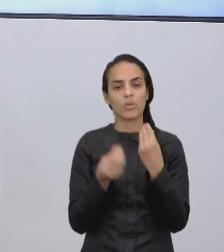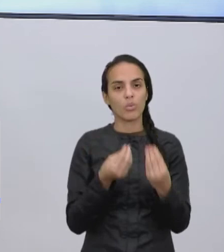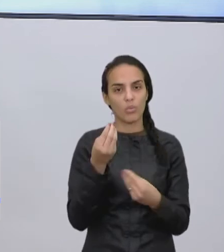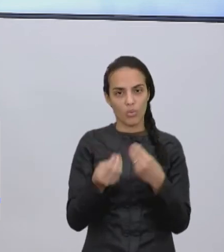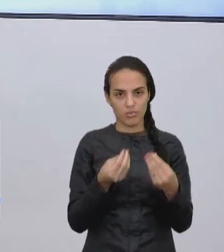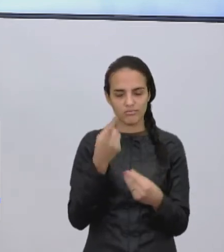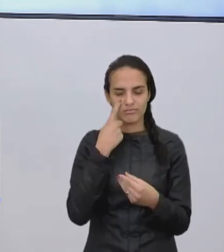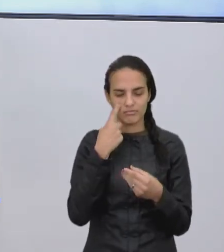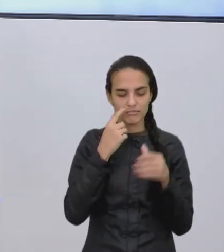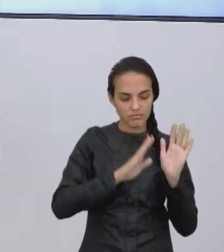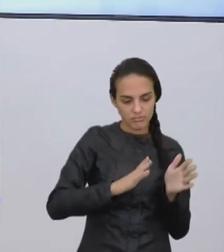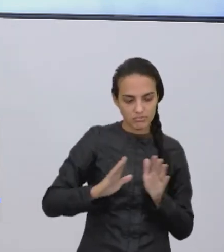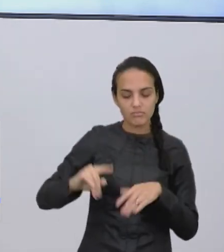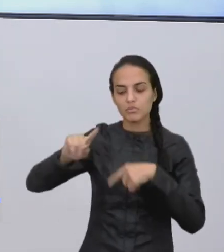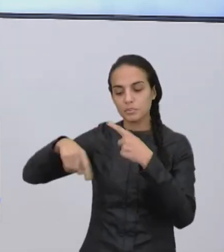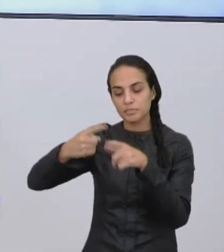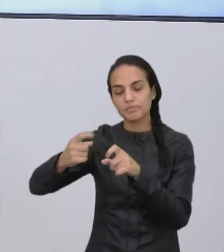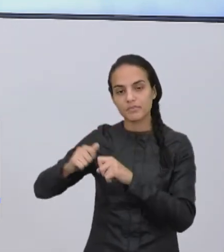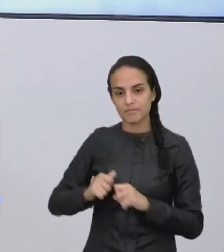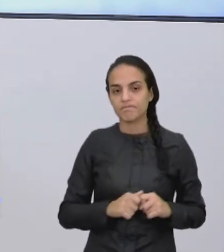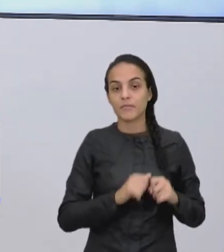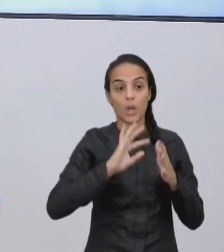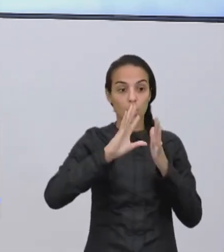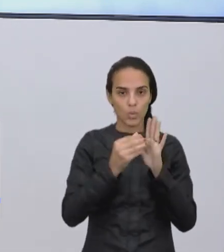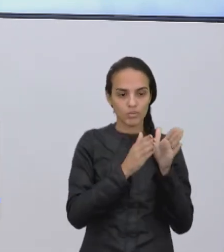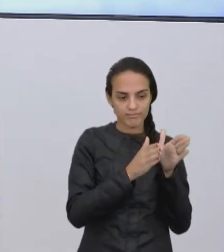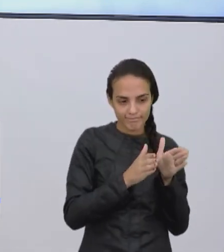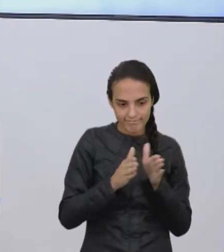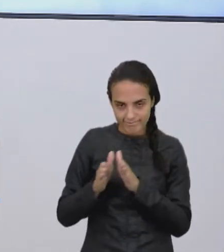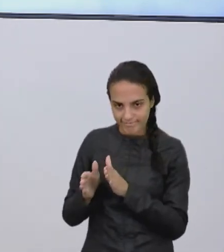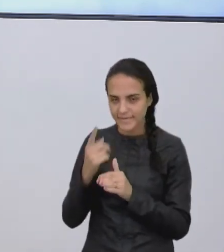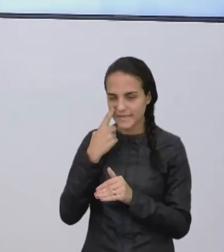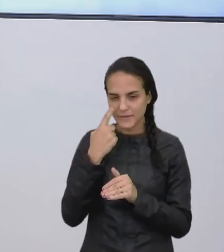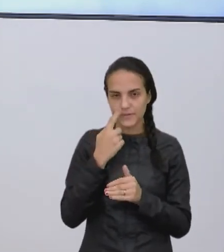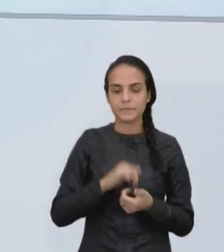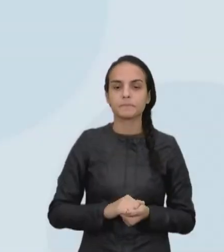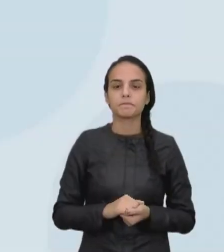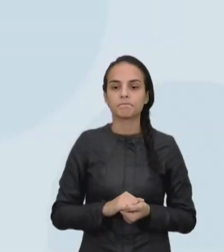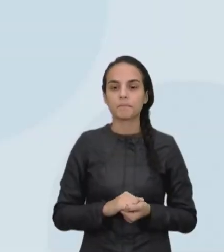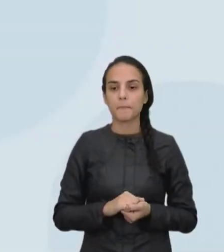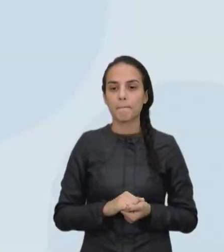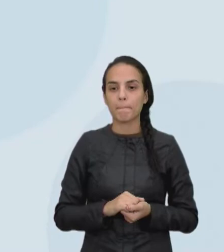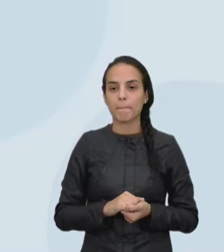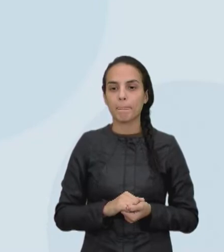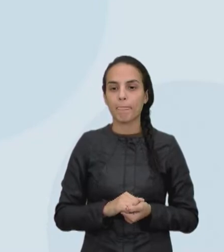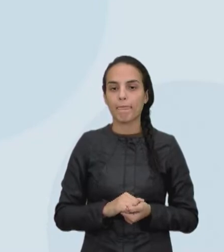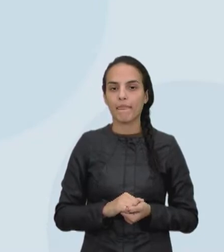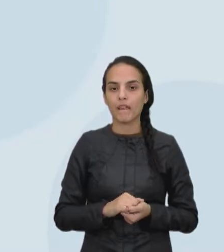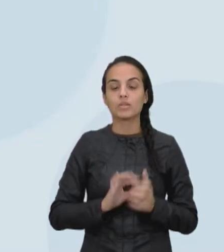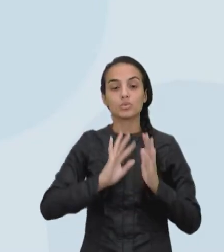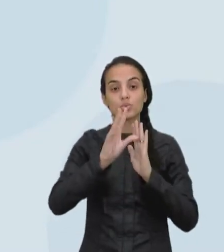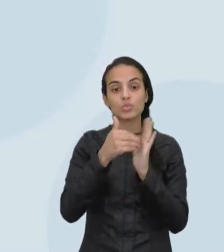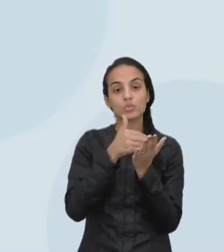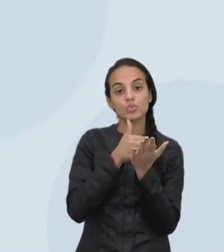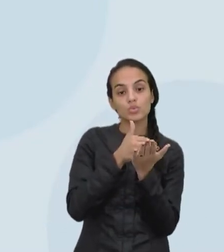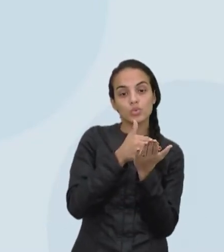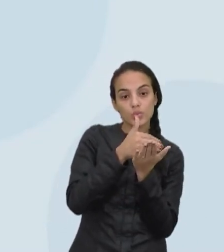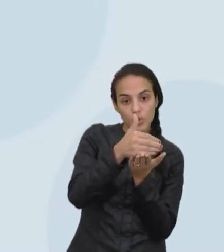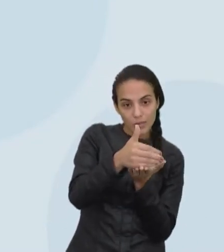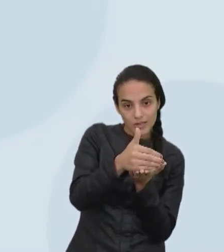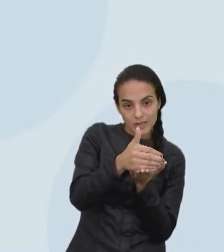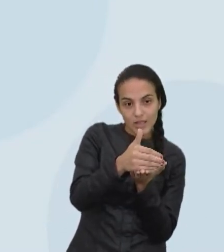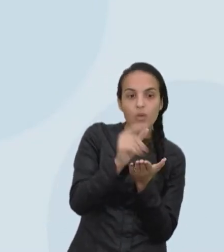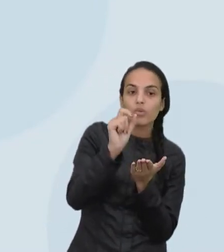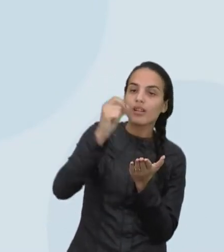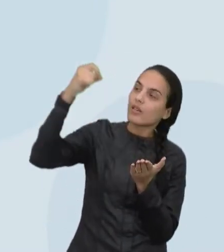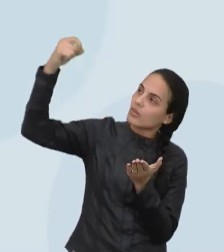por etapas e depois eu vou fazer tudo organizado. Então, olhando aí para nossa telinha, ó. Tudo começa lá no sol, tá, gente? A gente